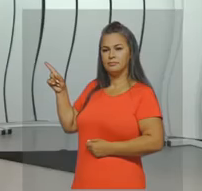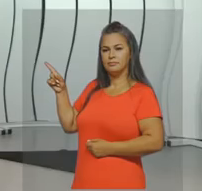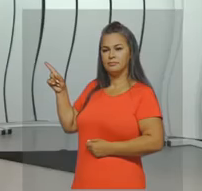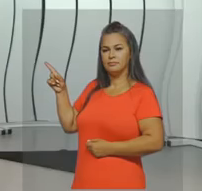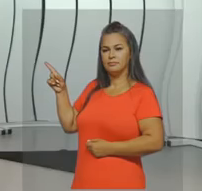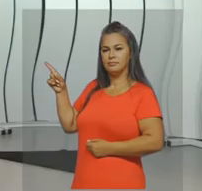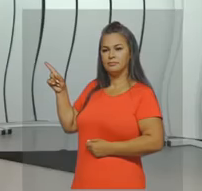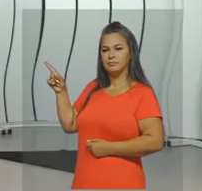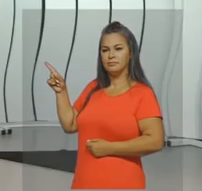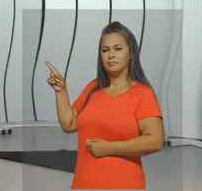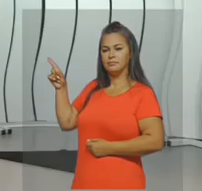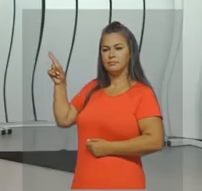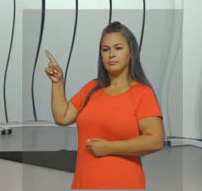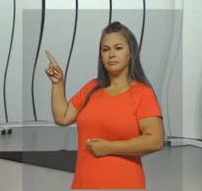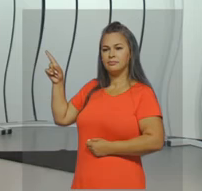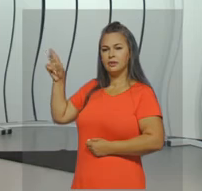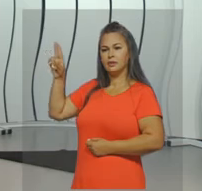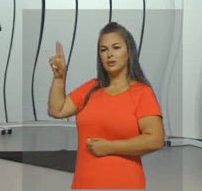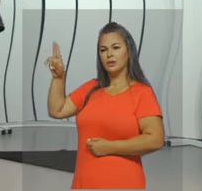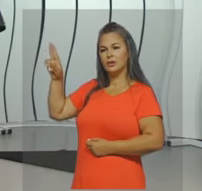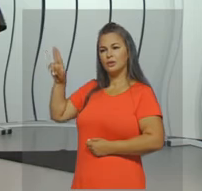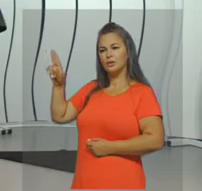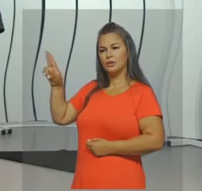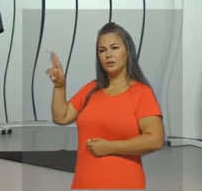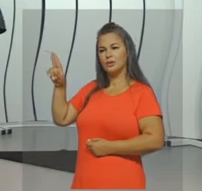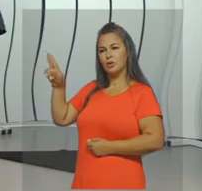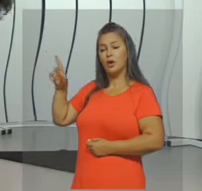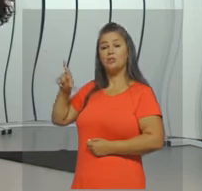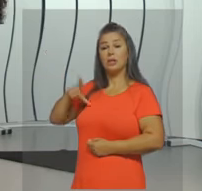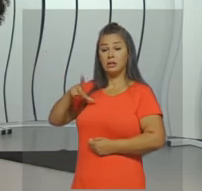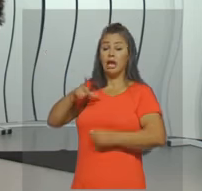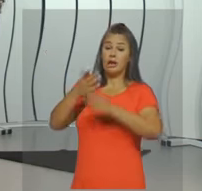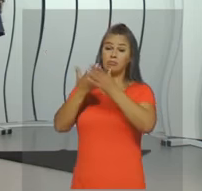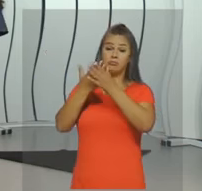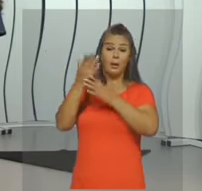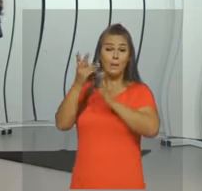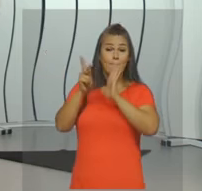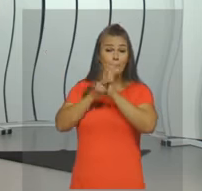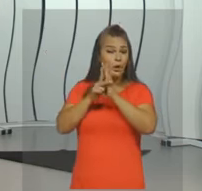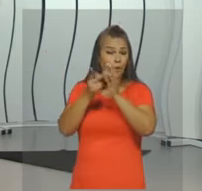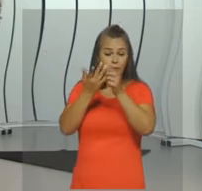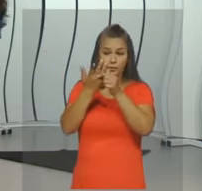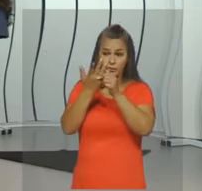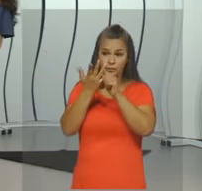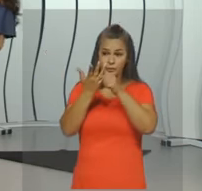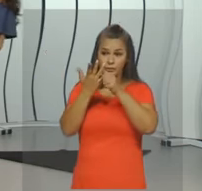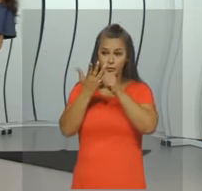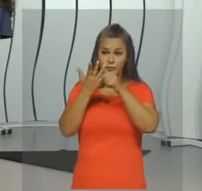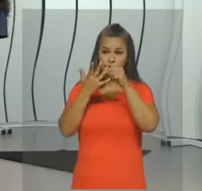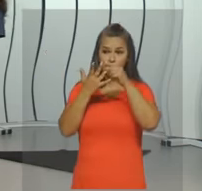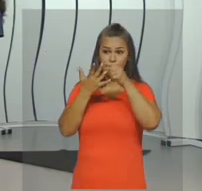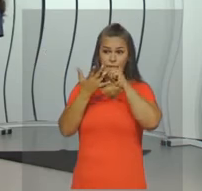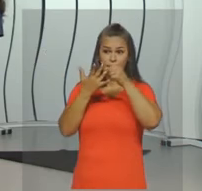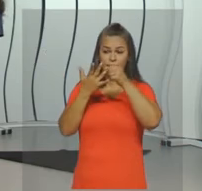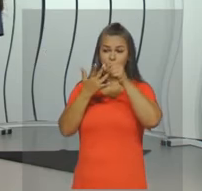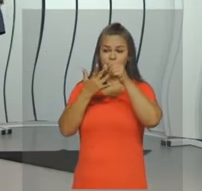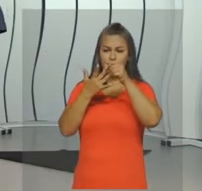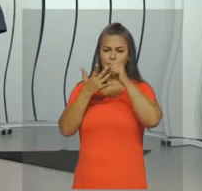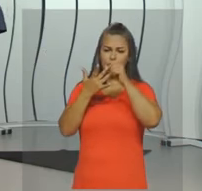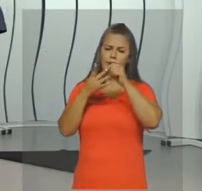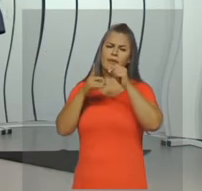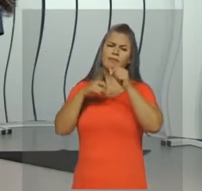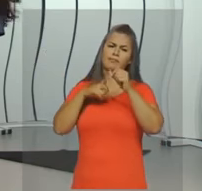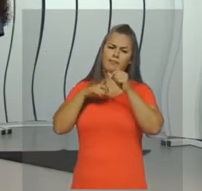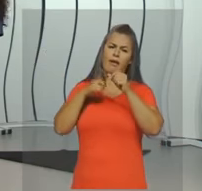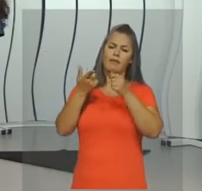panturrilha, costureiro, extensor dos dedos e pulsos, tá? Aqui atrás, olha, o músculo